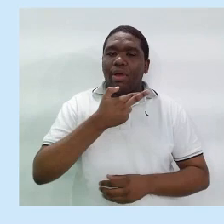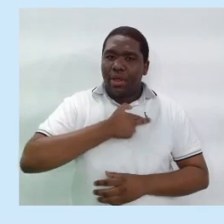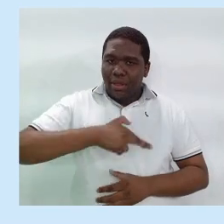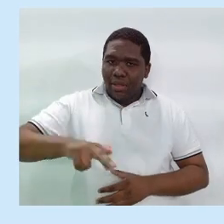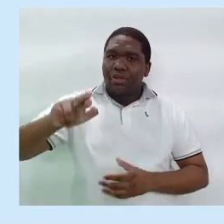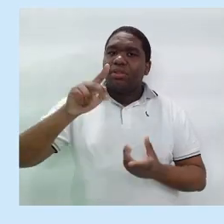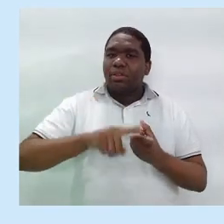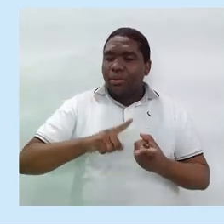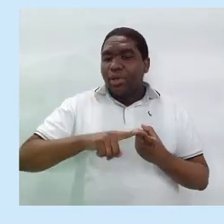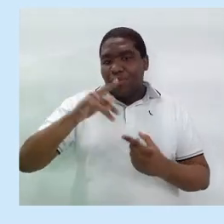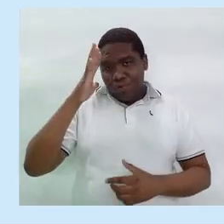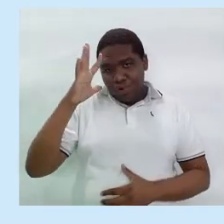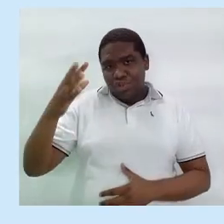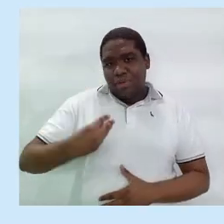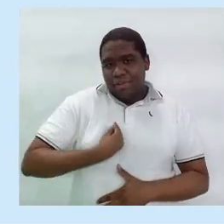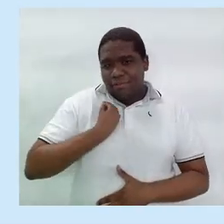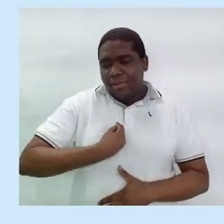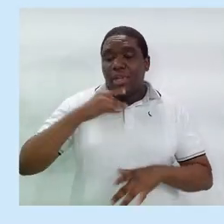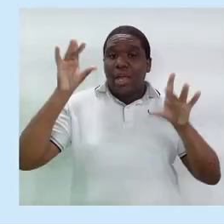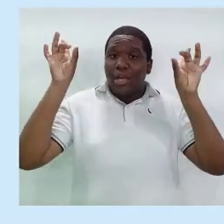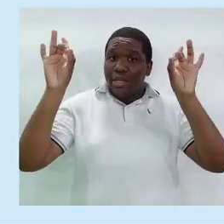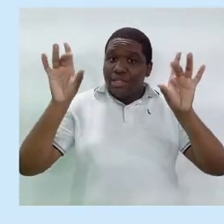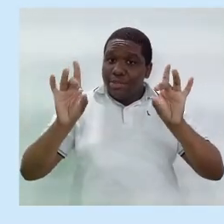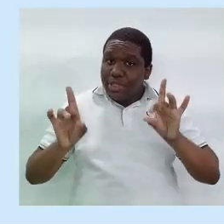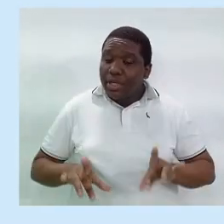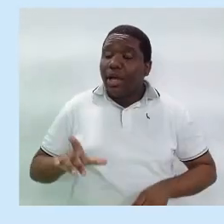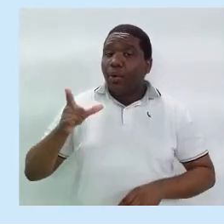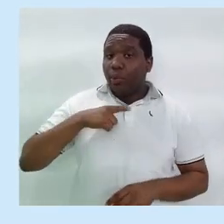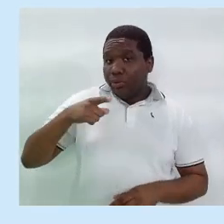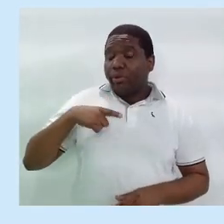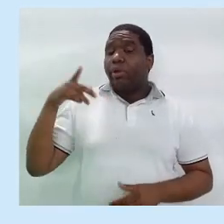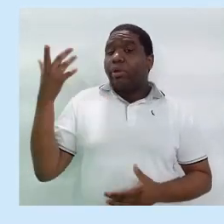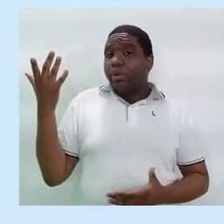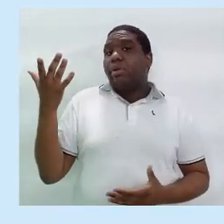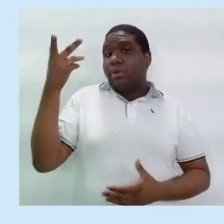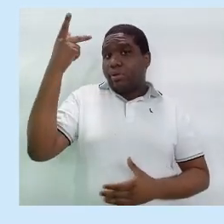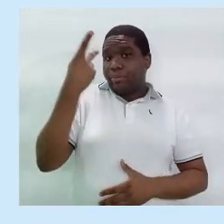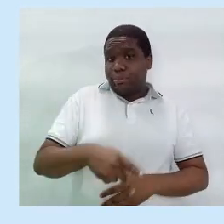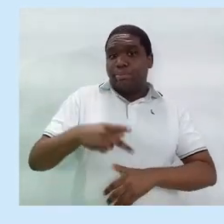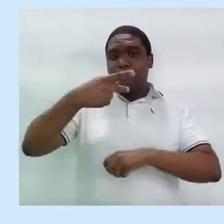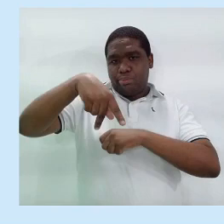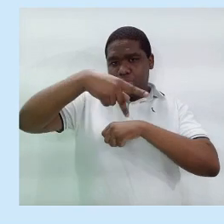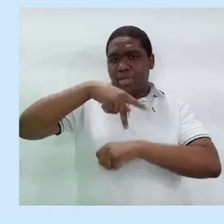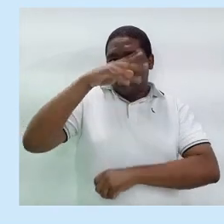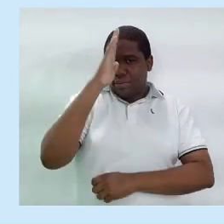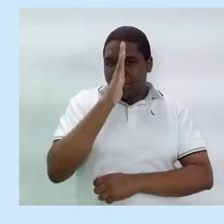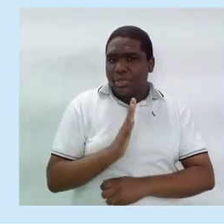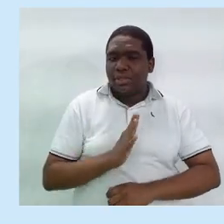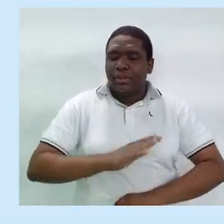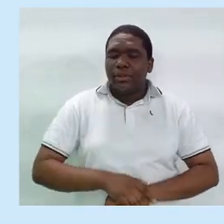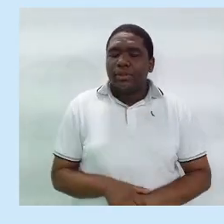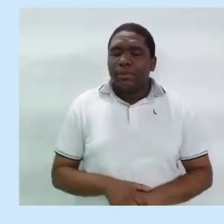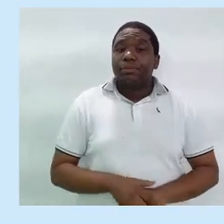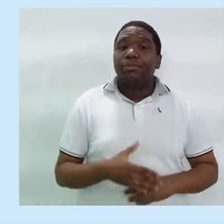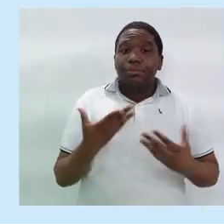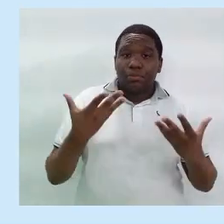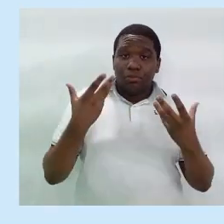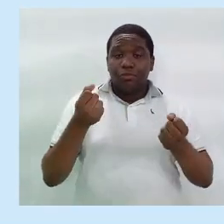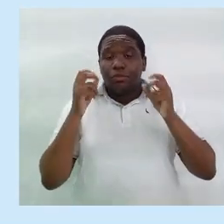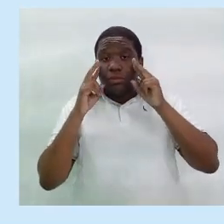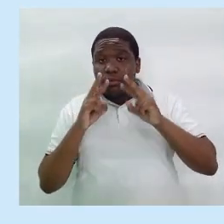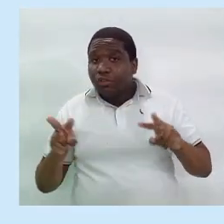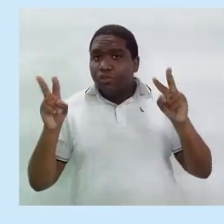filosofias de vida, em especial as que se fazem presentes em nosso país. Vamos ver, vamos